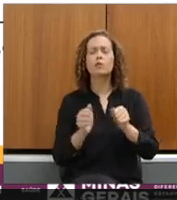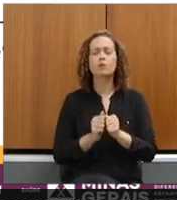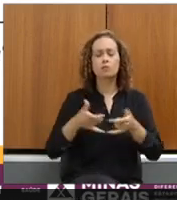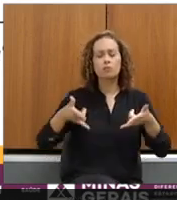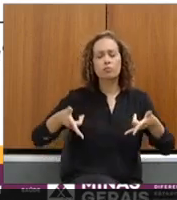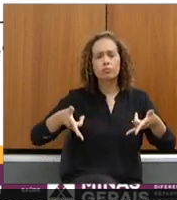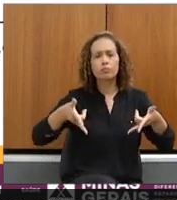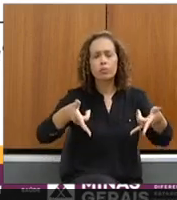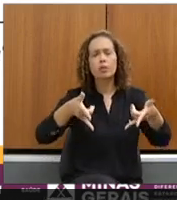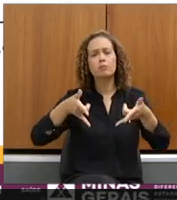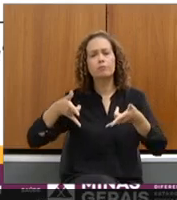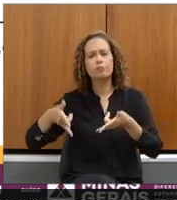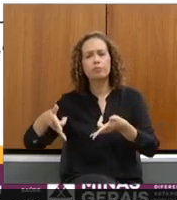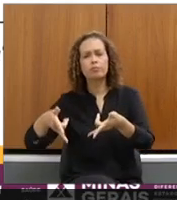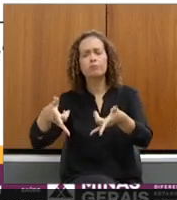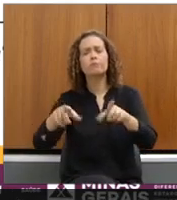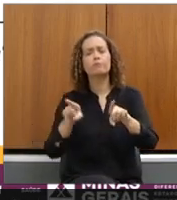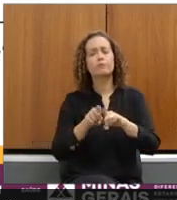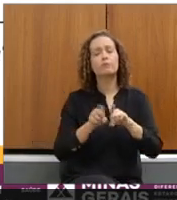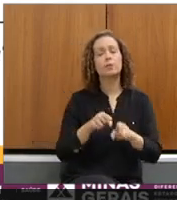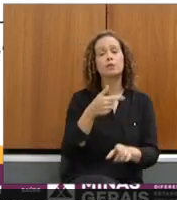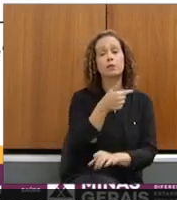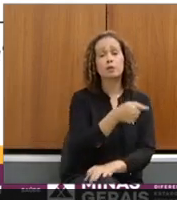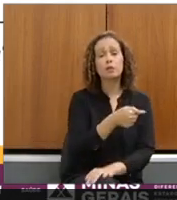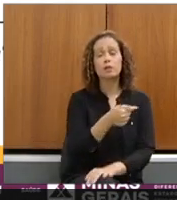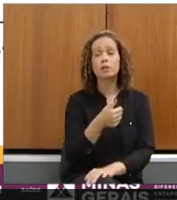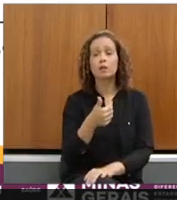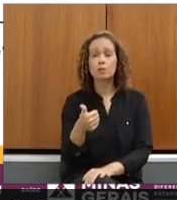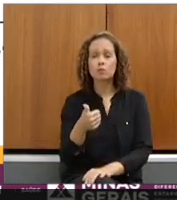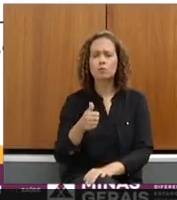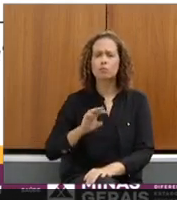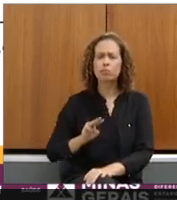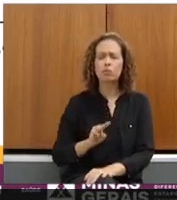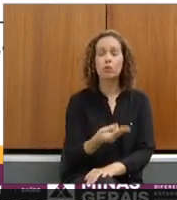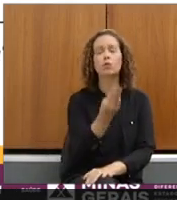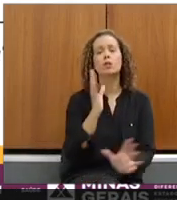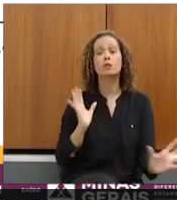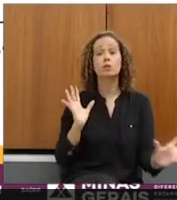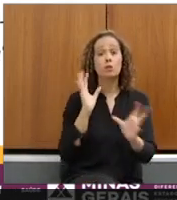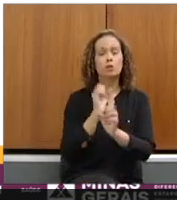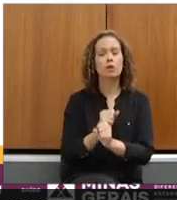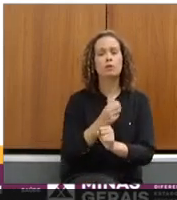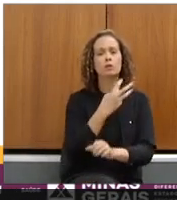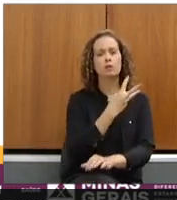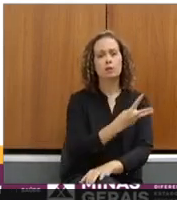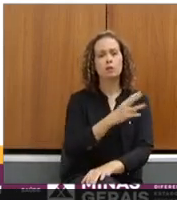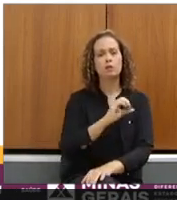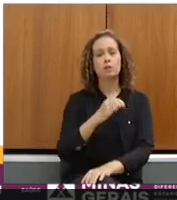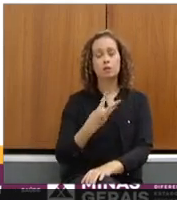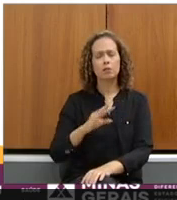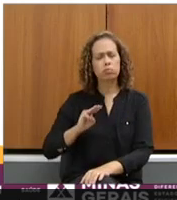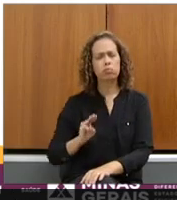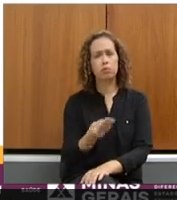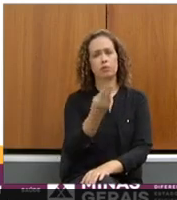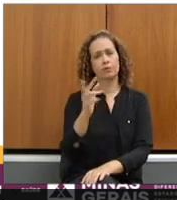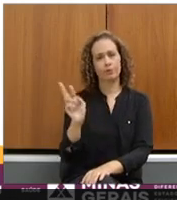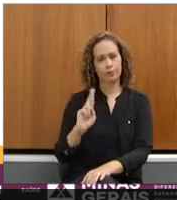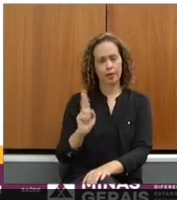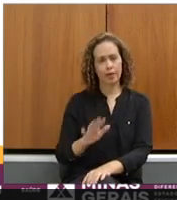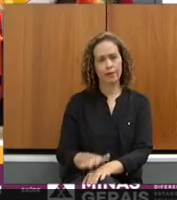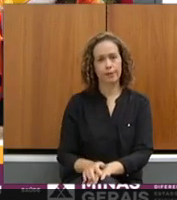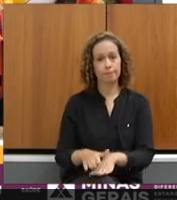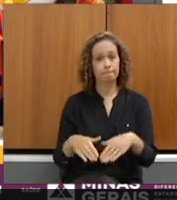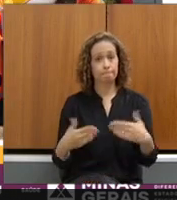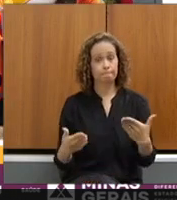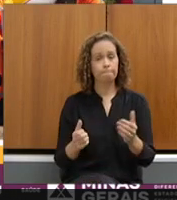de leite suporte ventilatório 71 milhões o que totaliza 303 milhões de reais em relação à